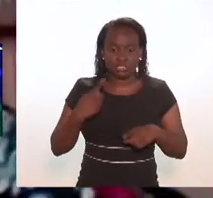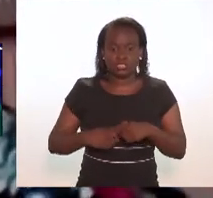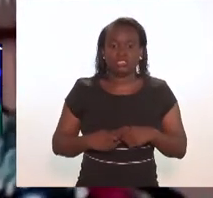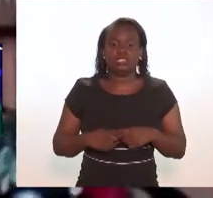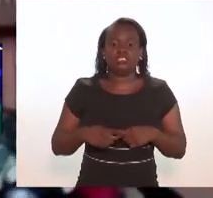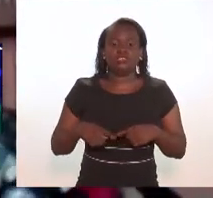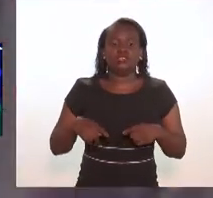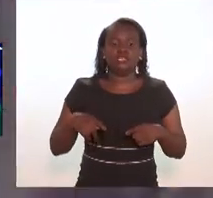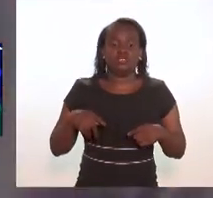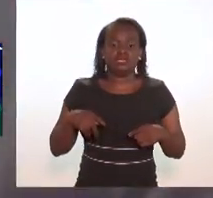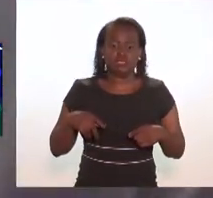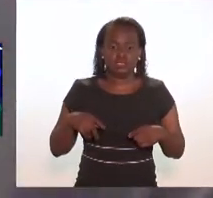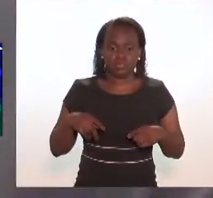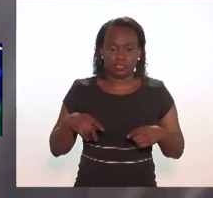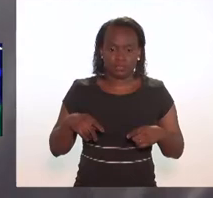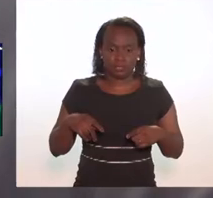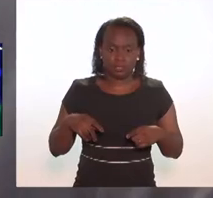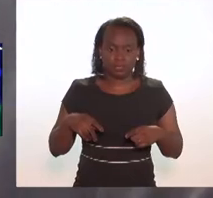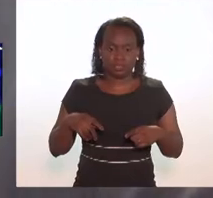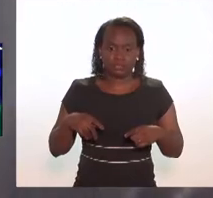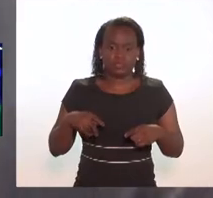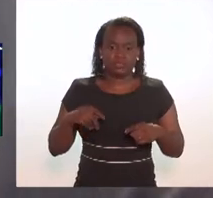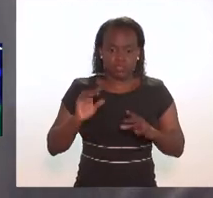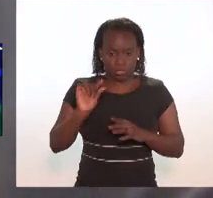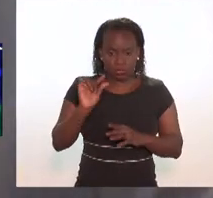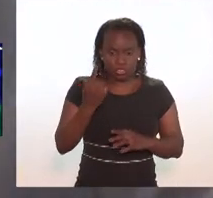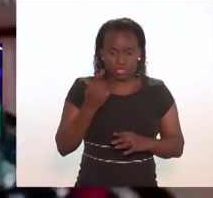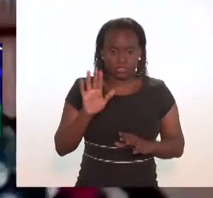e ao cabo... Permite uma parte, Mônica, depois? Só um instante,